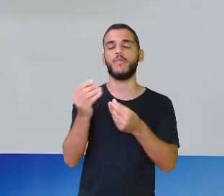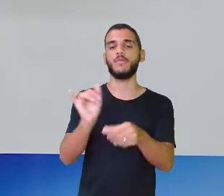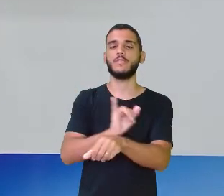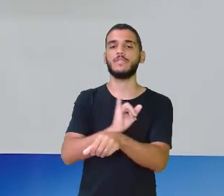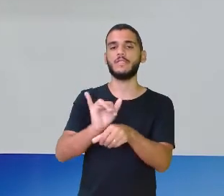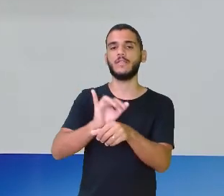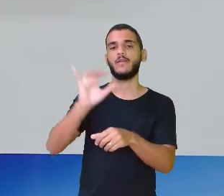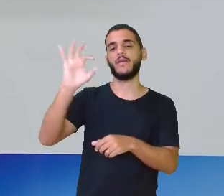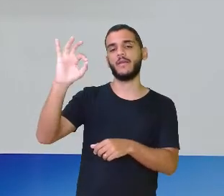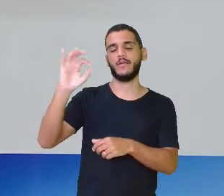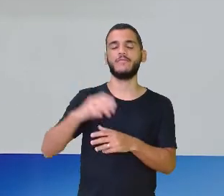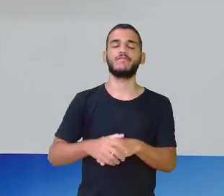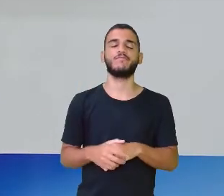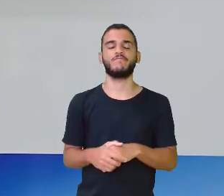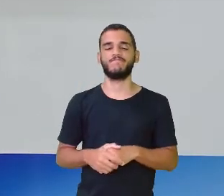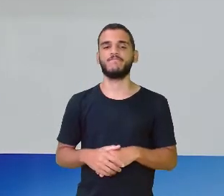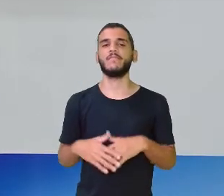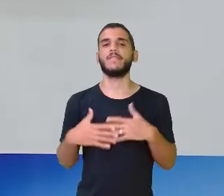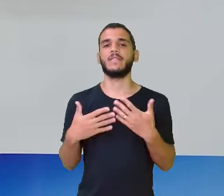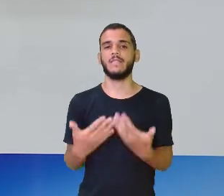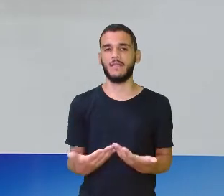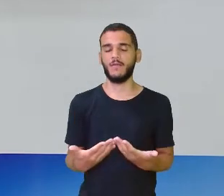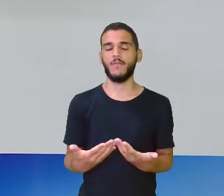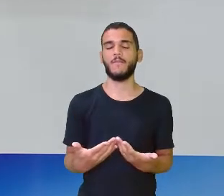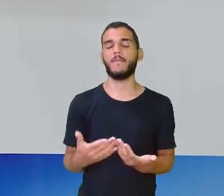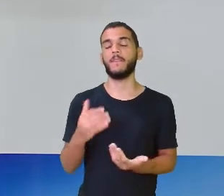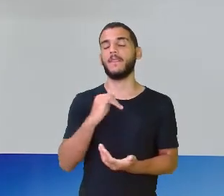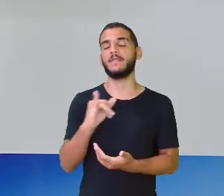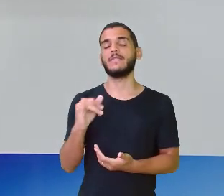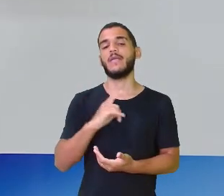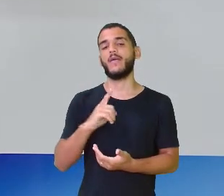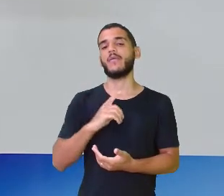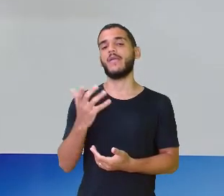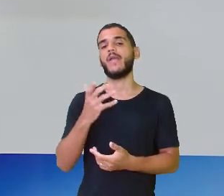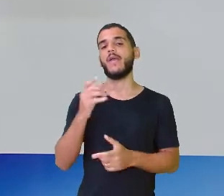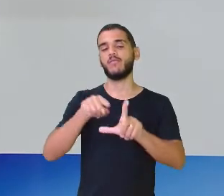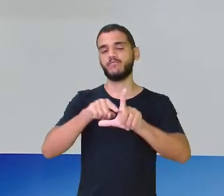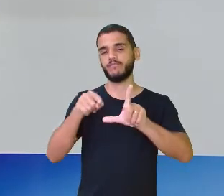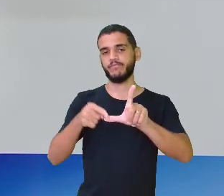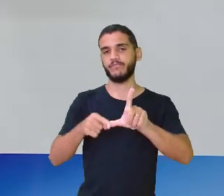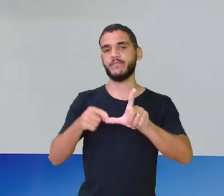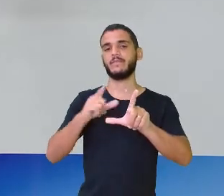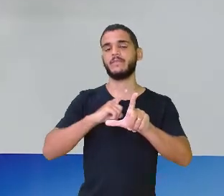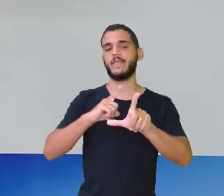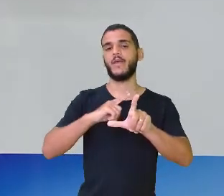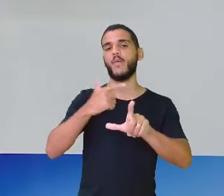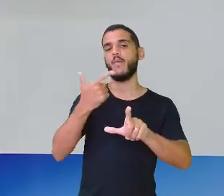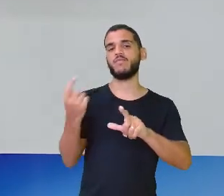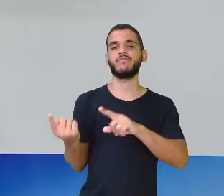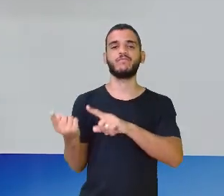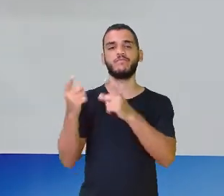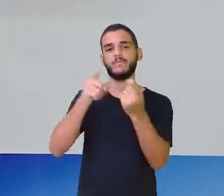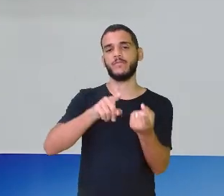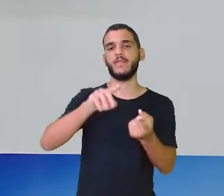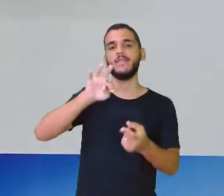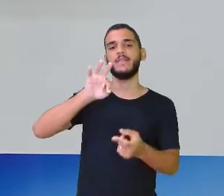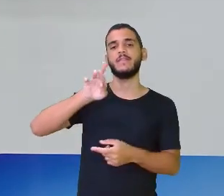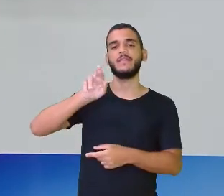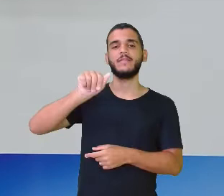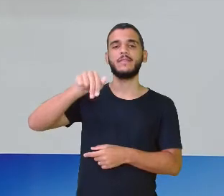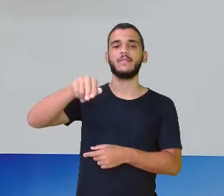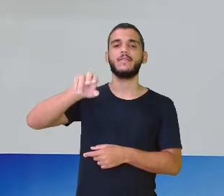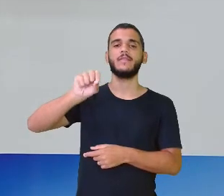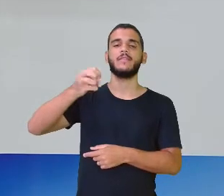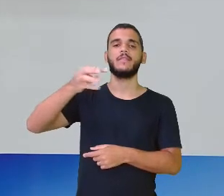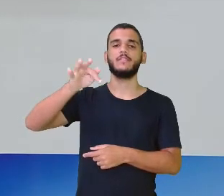do ângulo que eu quero medir, esse transferidor menor já me ajuda. Como assim, professora? Se